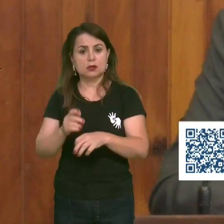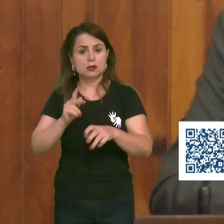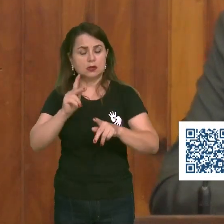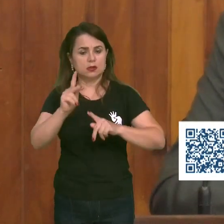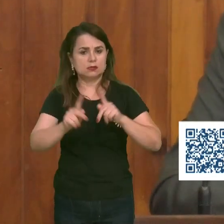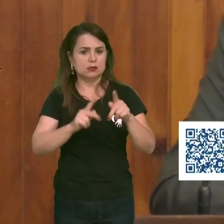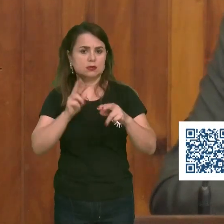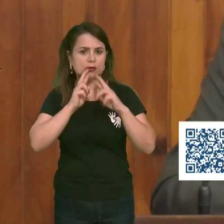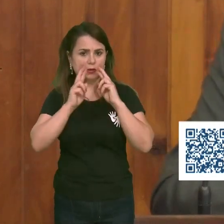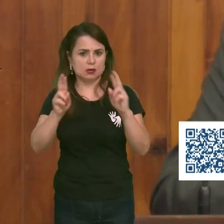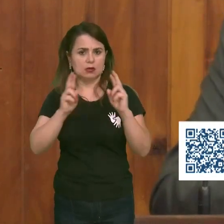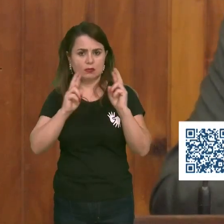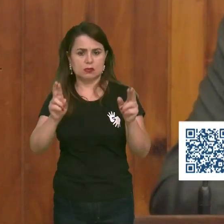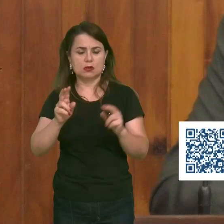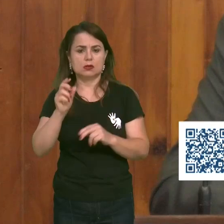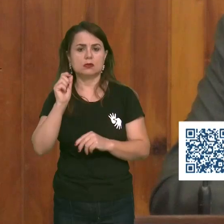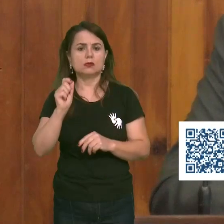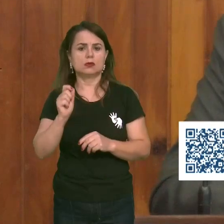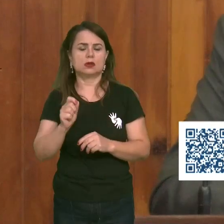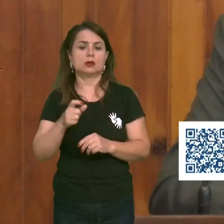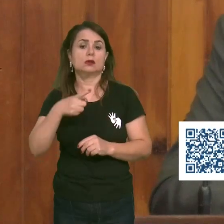moradores de rua pessoas